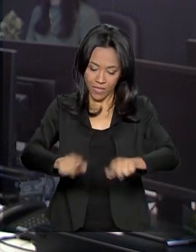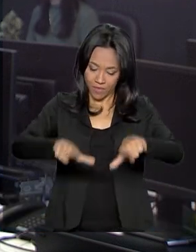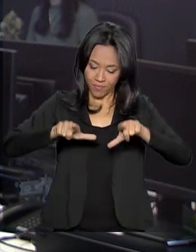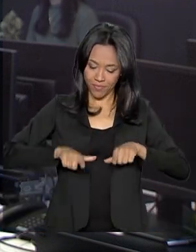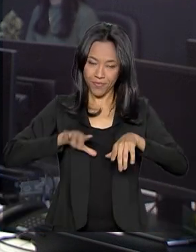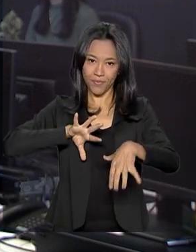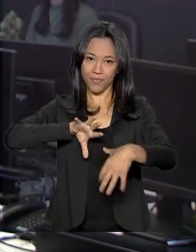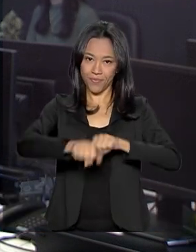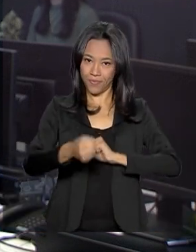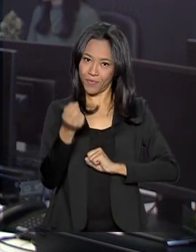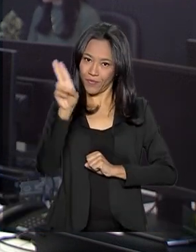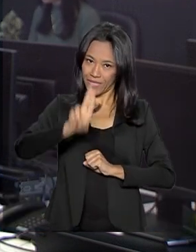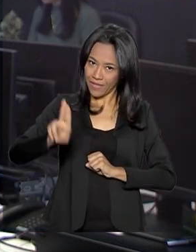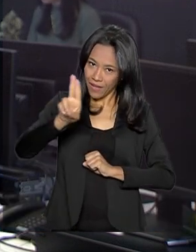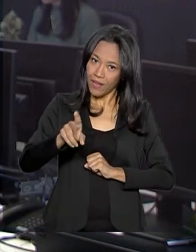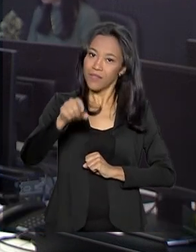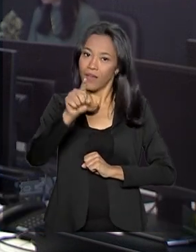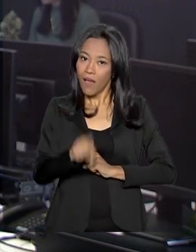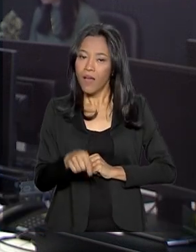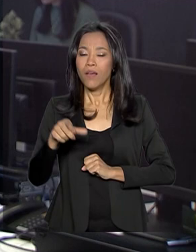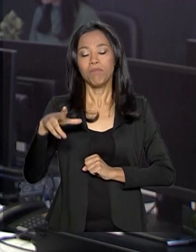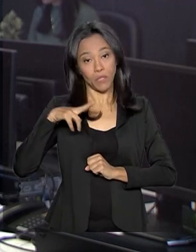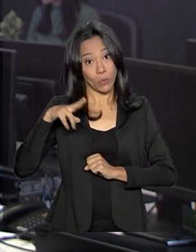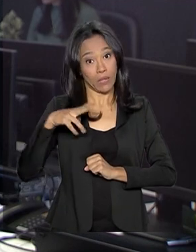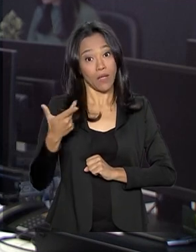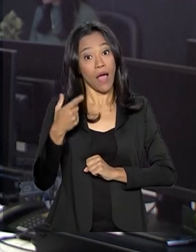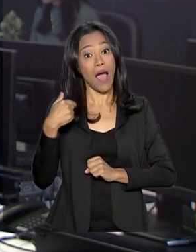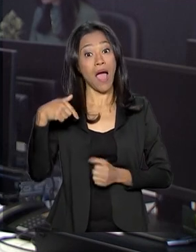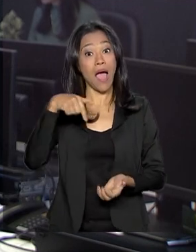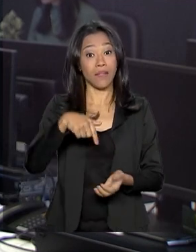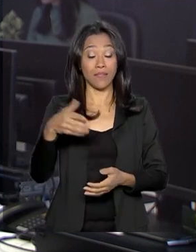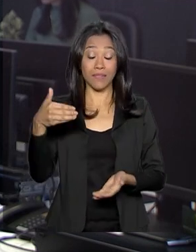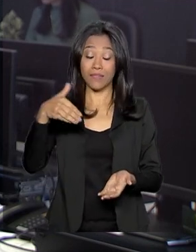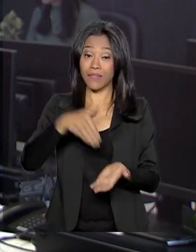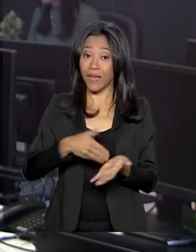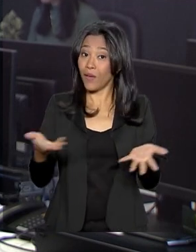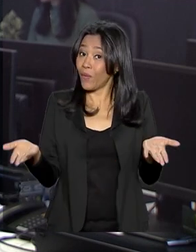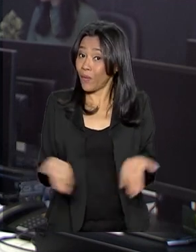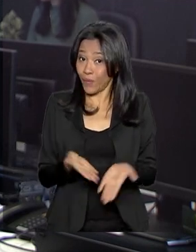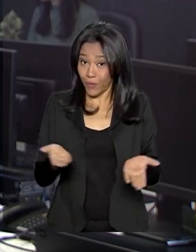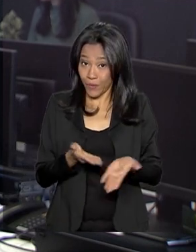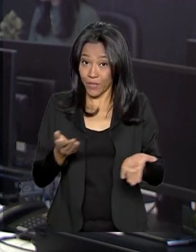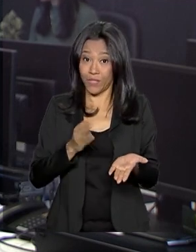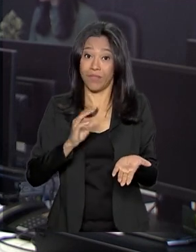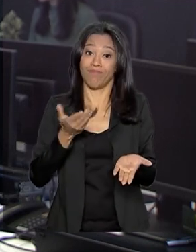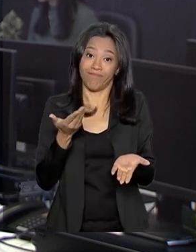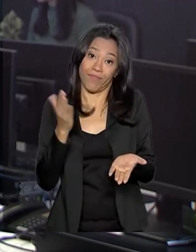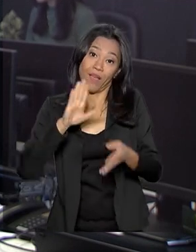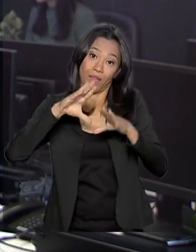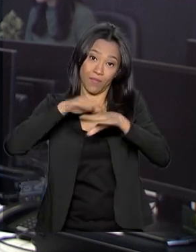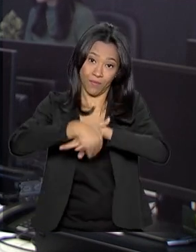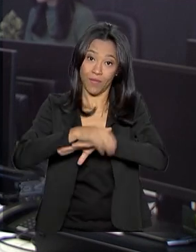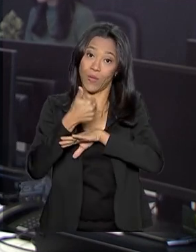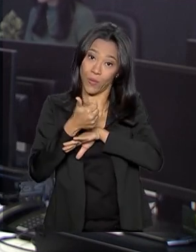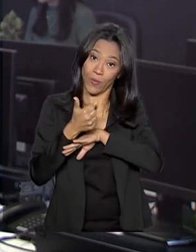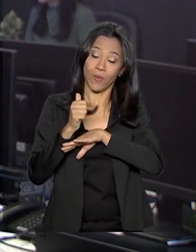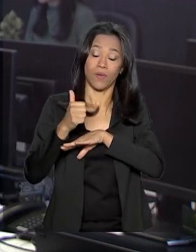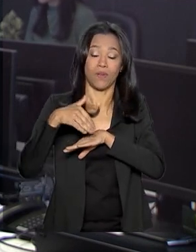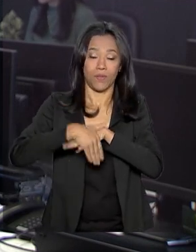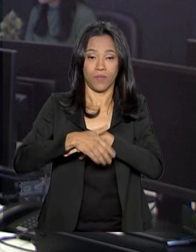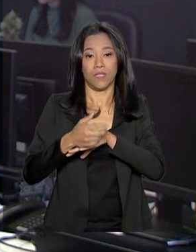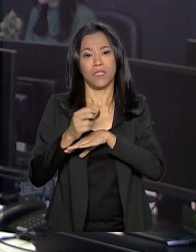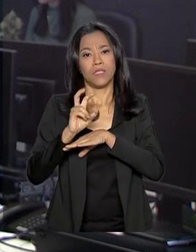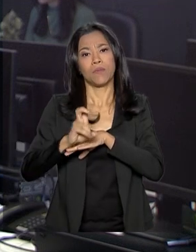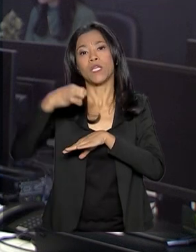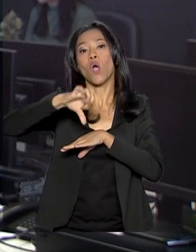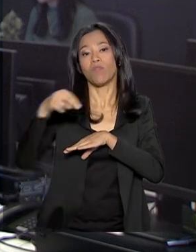é uma instituição privada de ensino têm até 23 horas e 59 minutos desta segunda feira para se inscrever pelo site do programa nesta